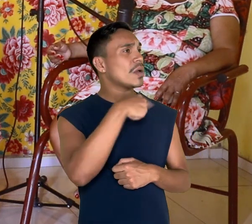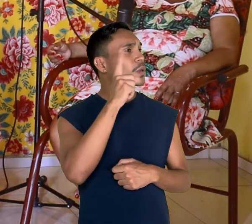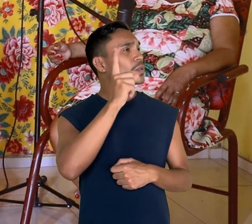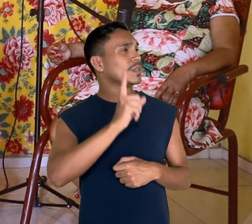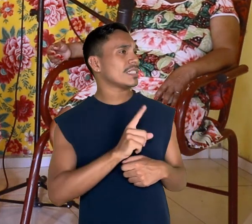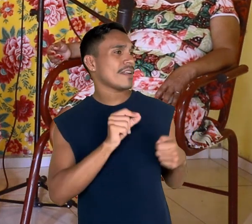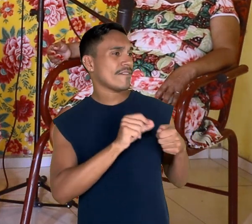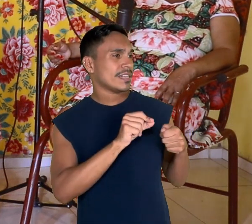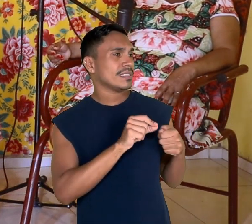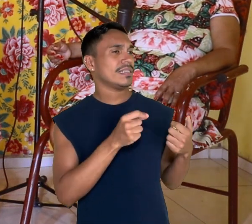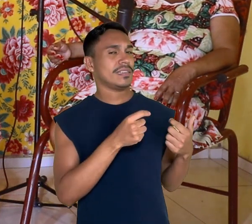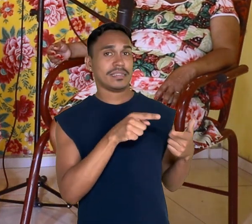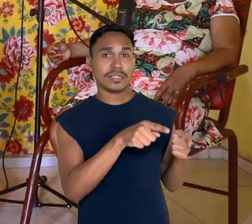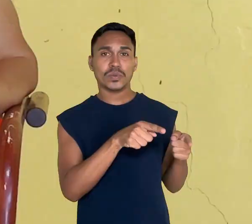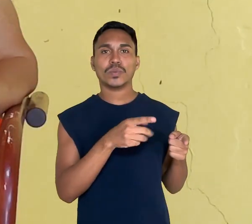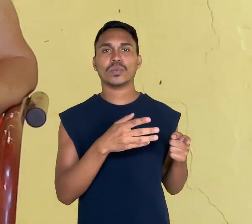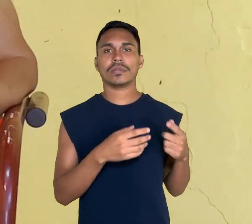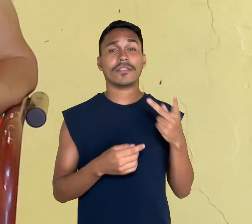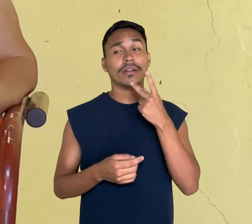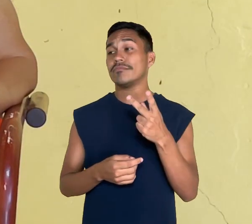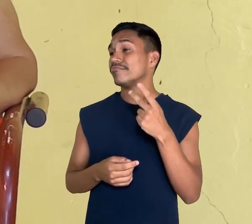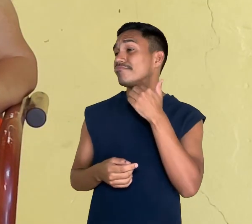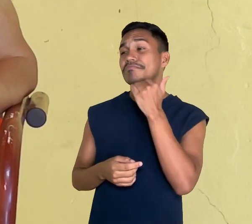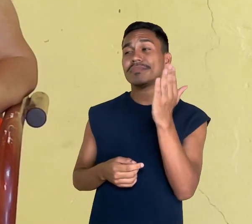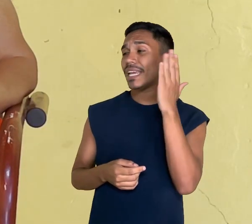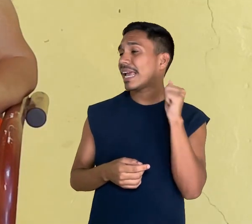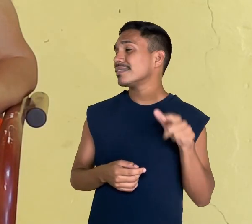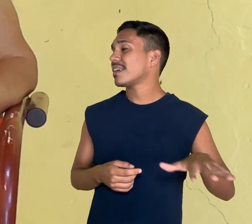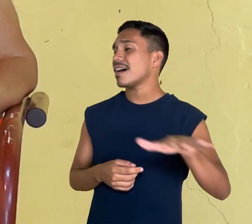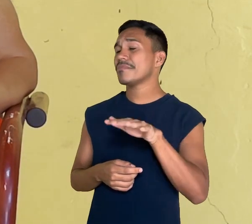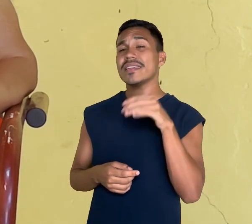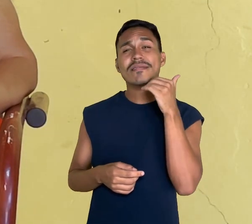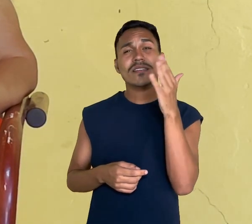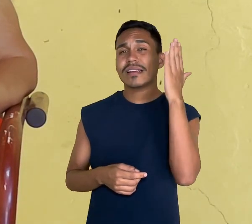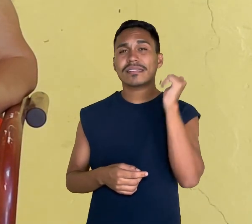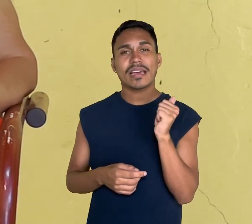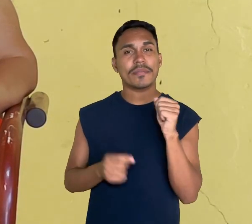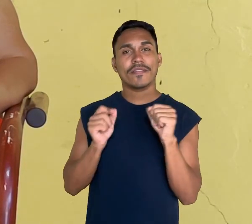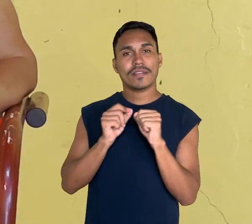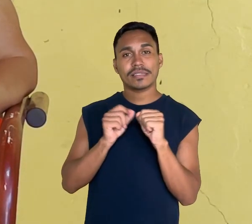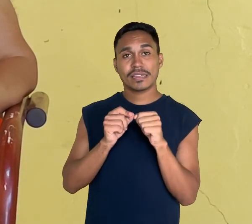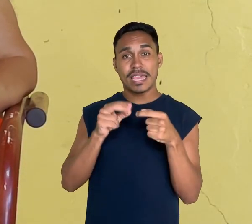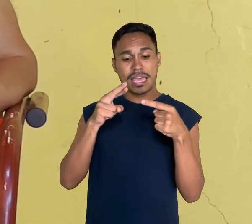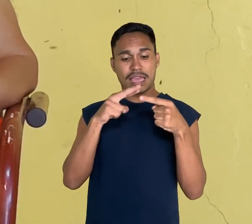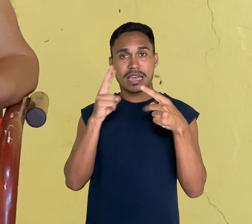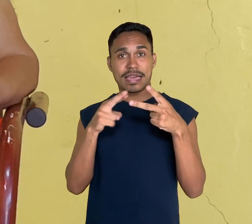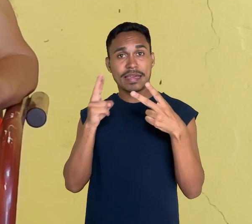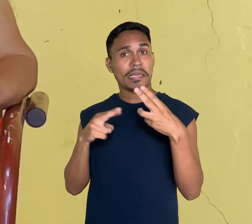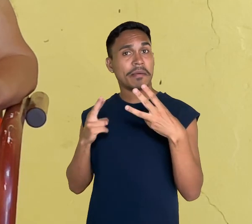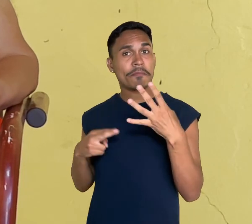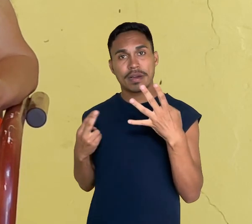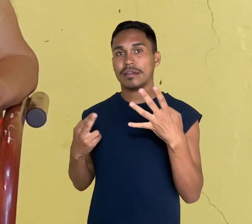rima. Ele respondeu para mim, minha amiga, ninguém sabe. Ninguém sabe fazer rima. A rima, ela já